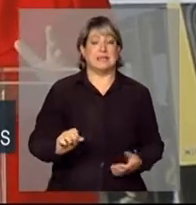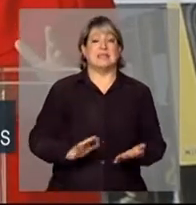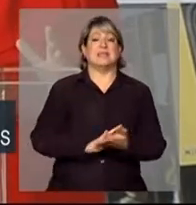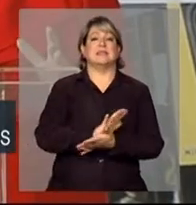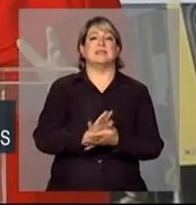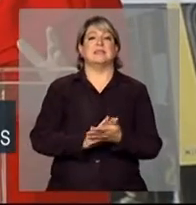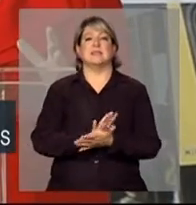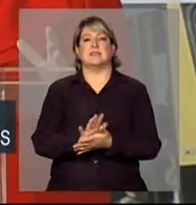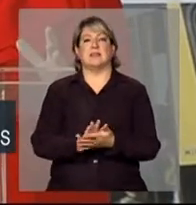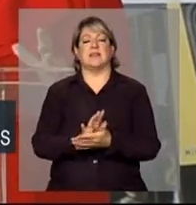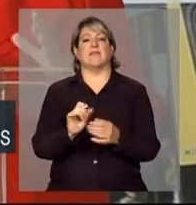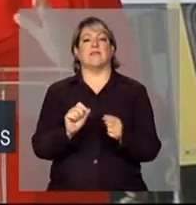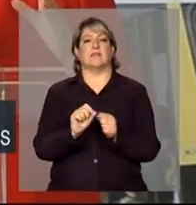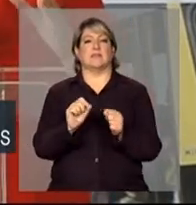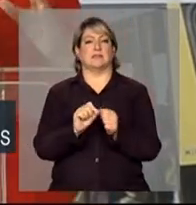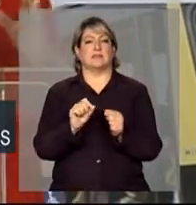criar